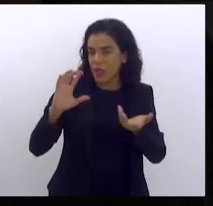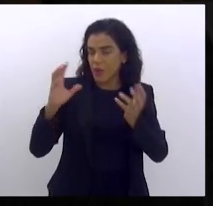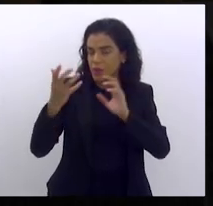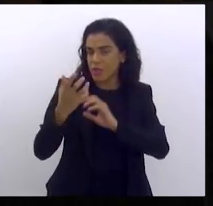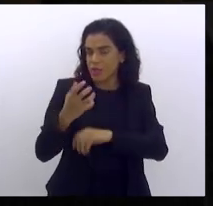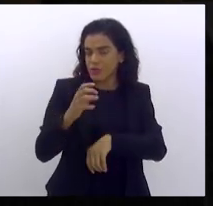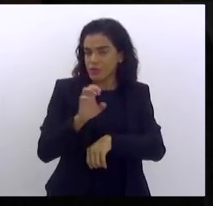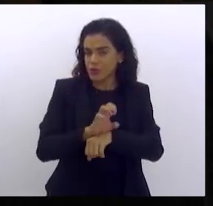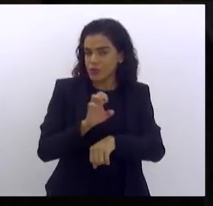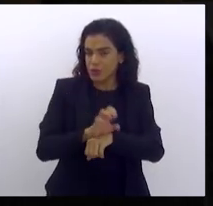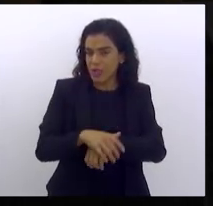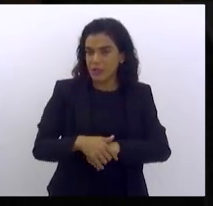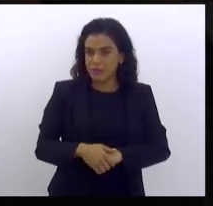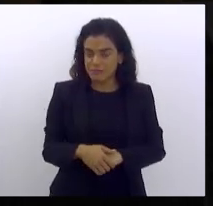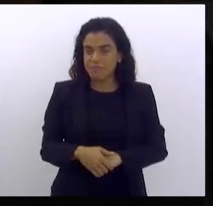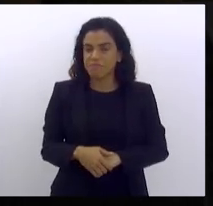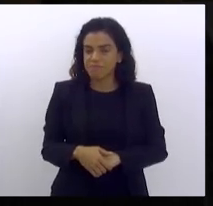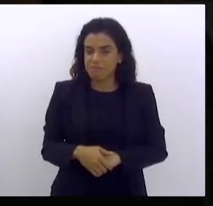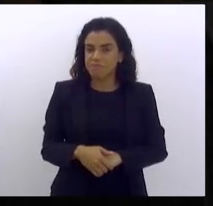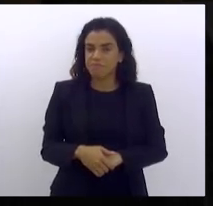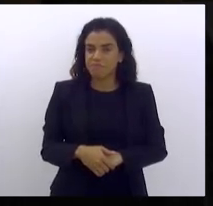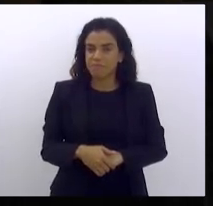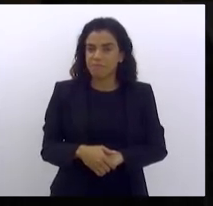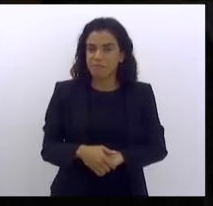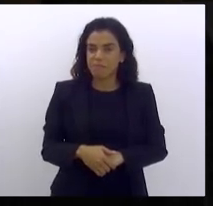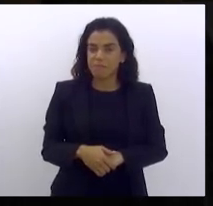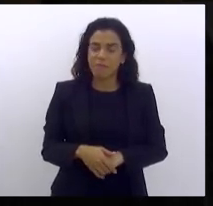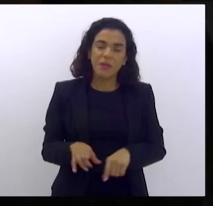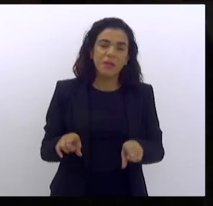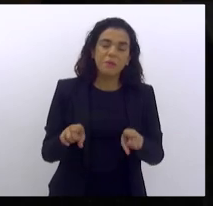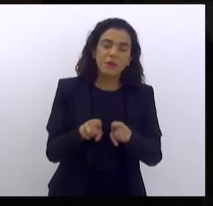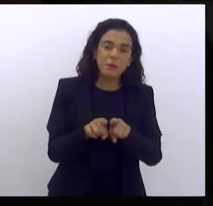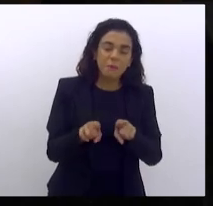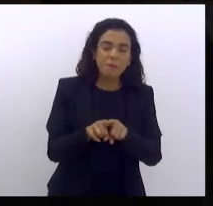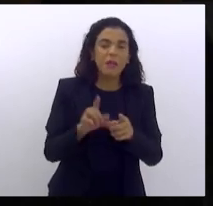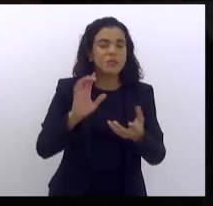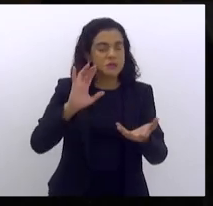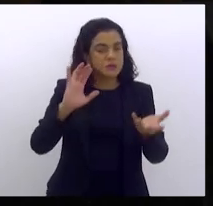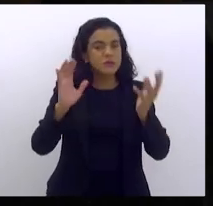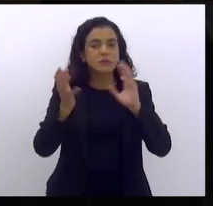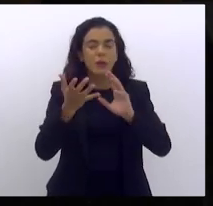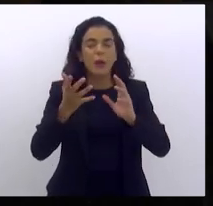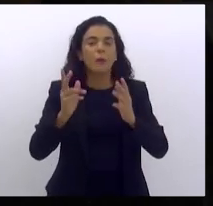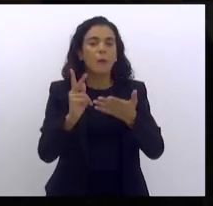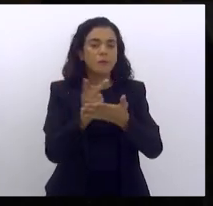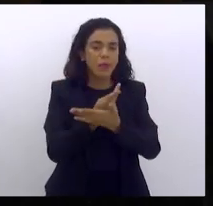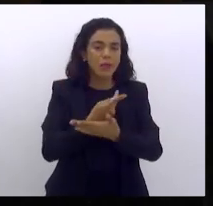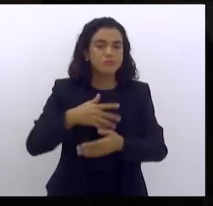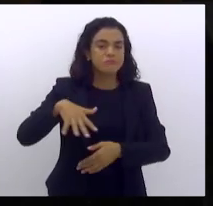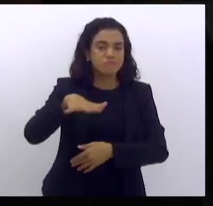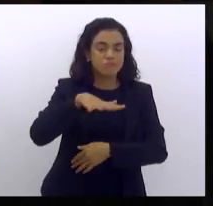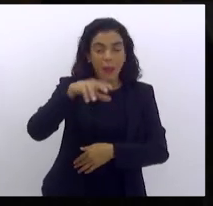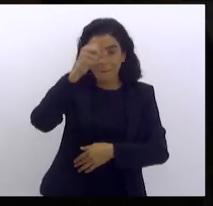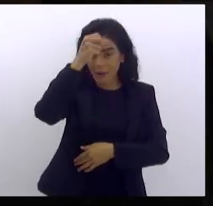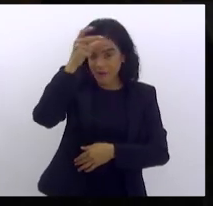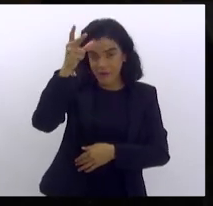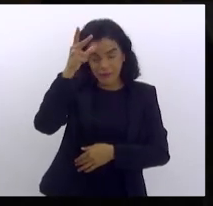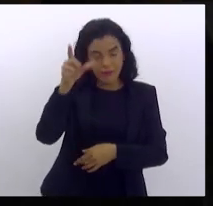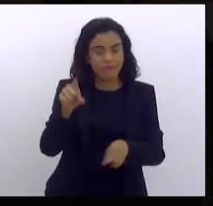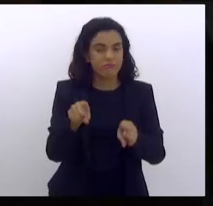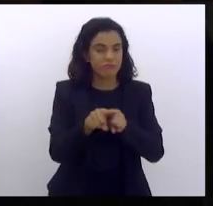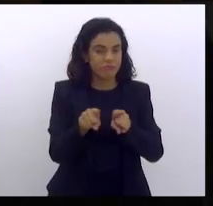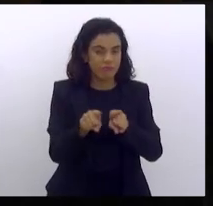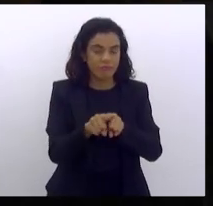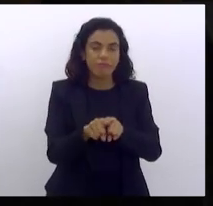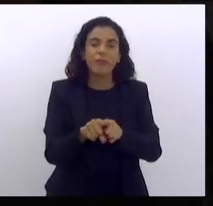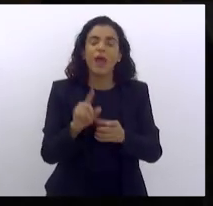muita ponta solta. Como também isso acontece nas mais diversas prefeituras. como